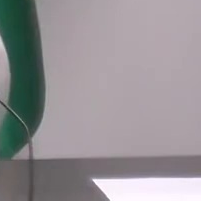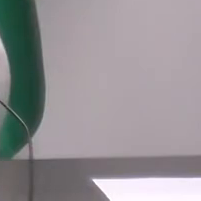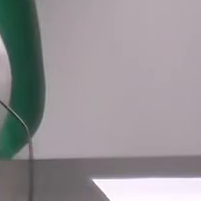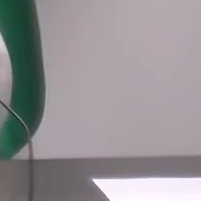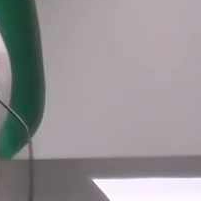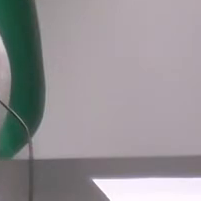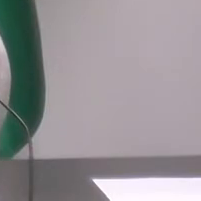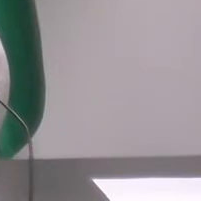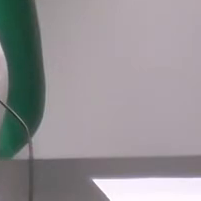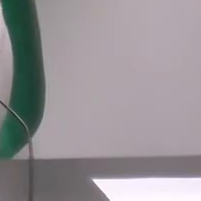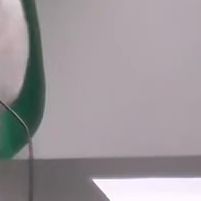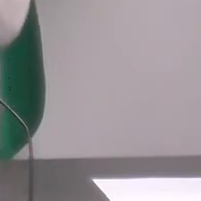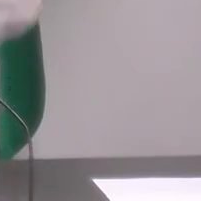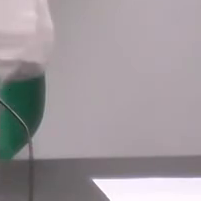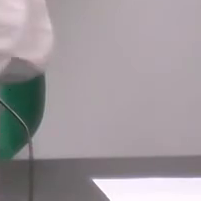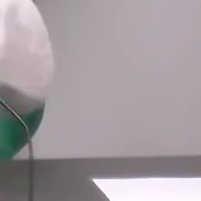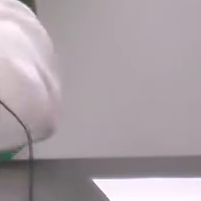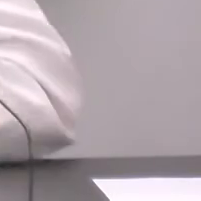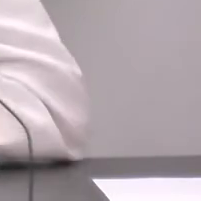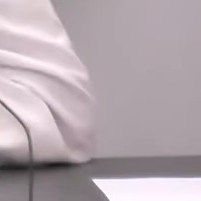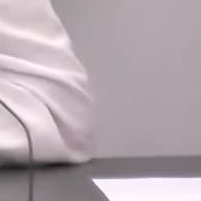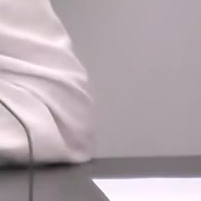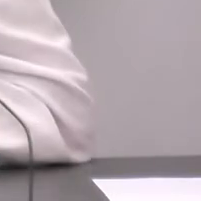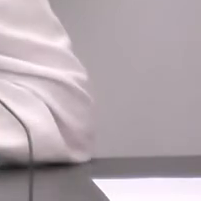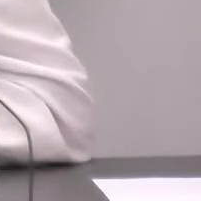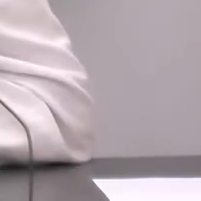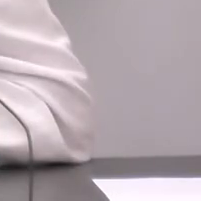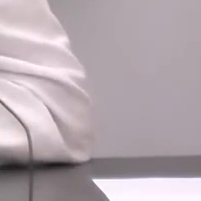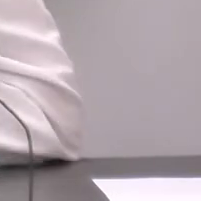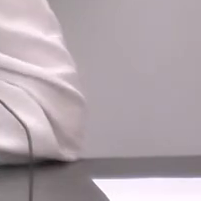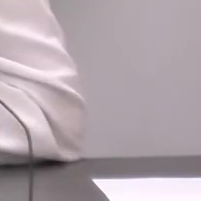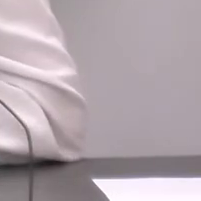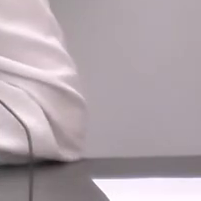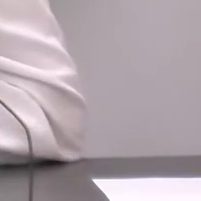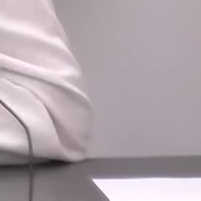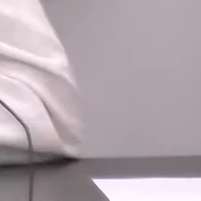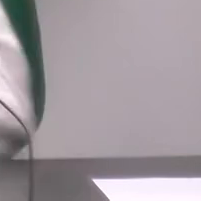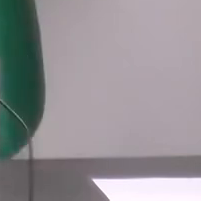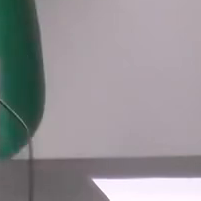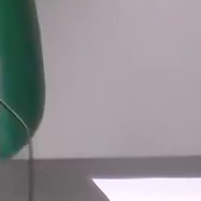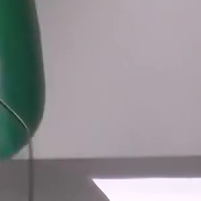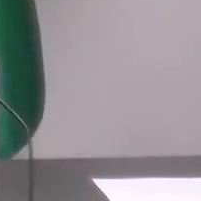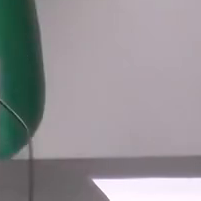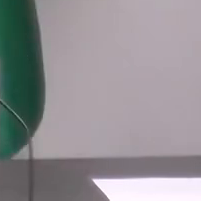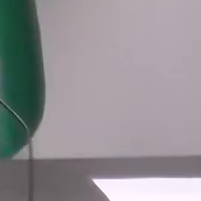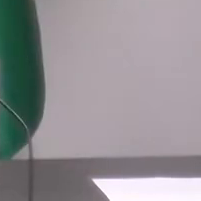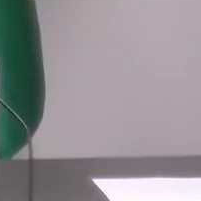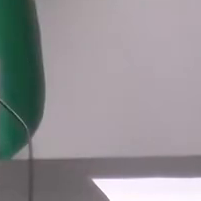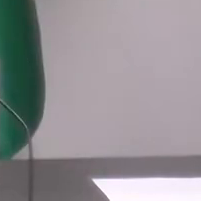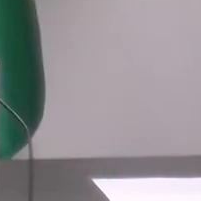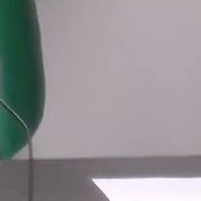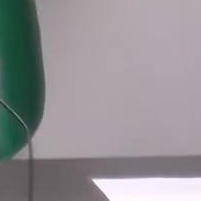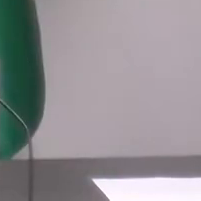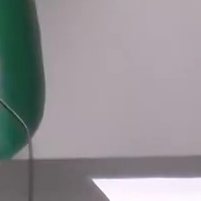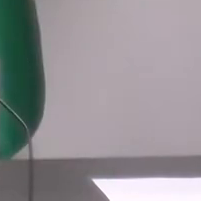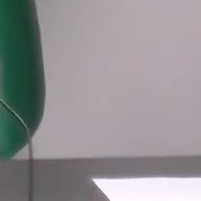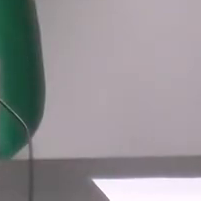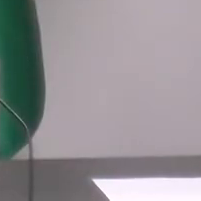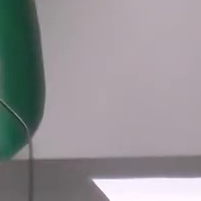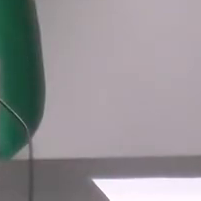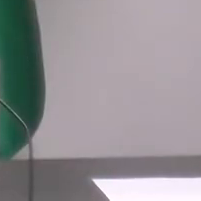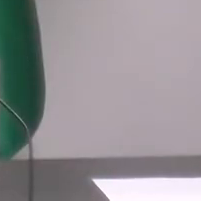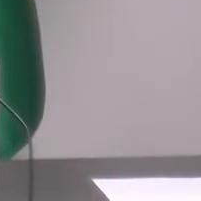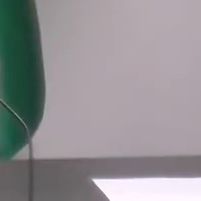moradores do Rio é de nascença suspeito que eu nasci numa favela um quarto dos moradores da cidade mora em